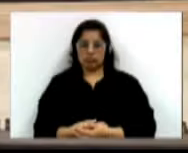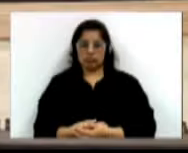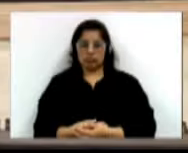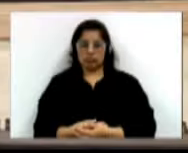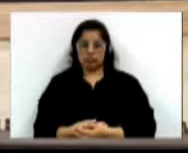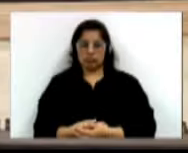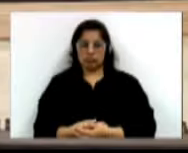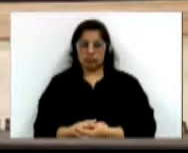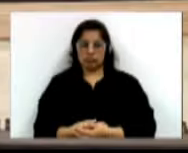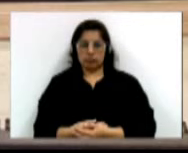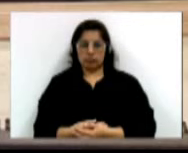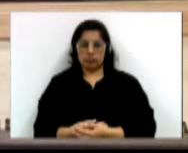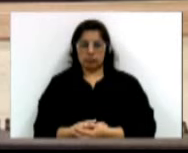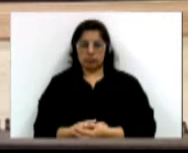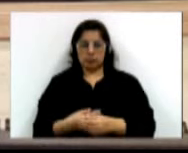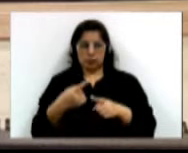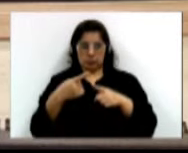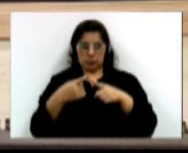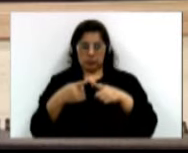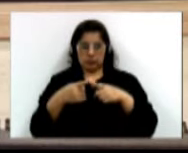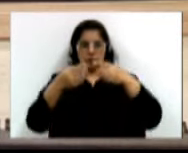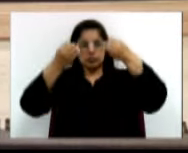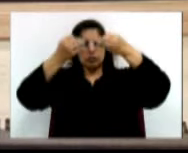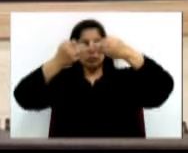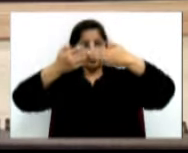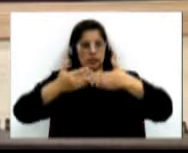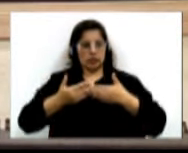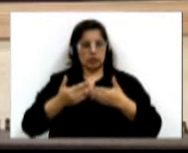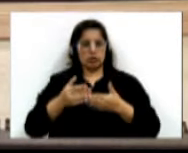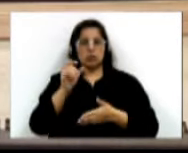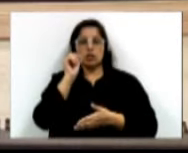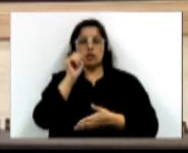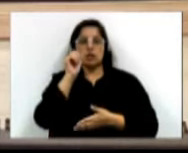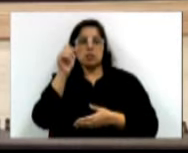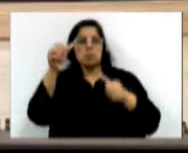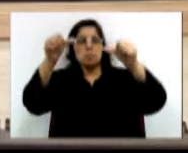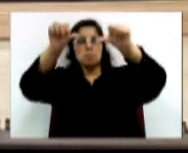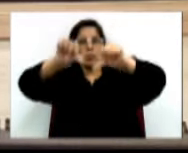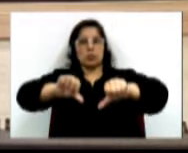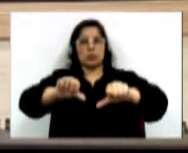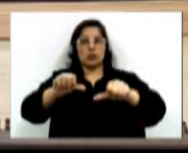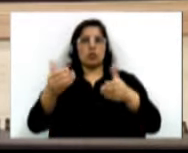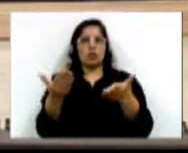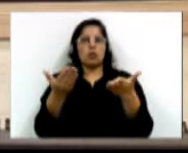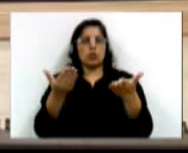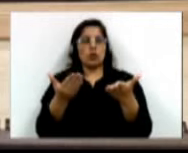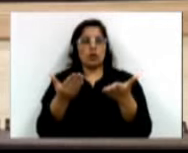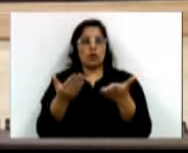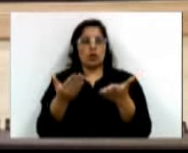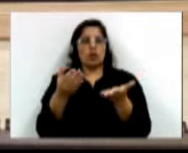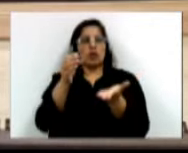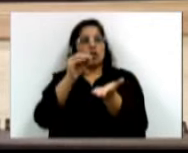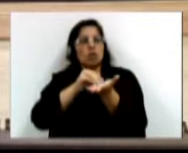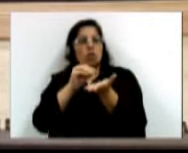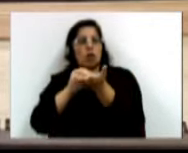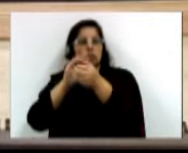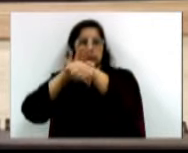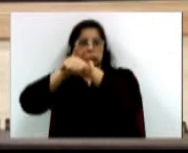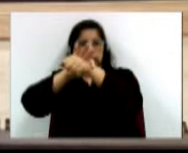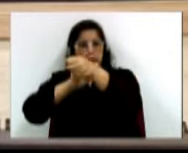Hoje muito se diz que os maiores males do Brasil consistem na falta de educação, saúde e segurança adequadas, além, claro, da